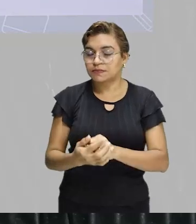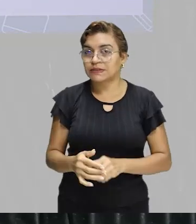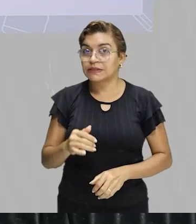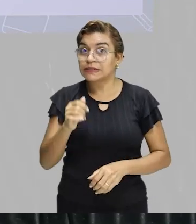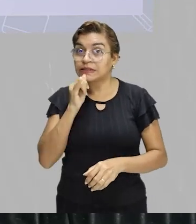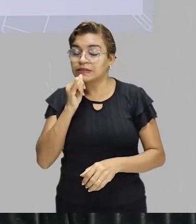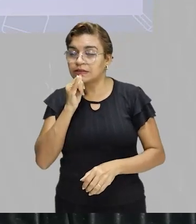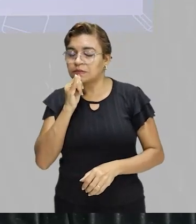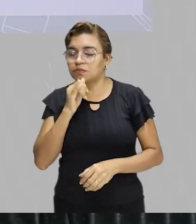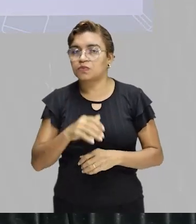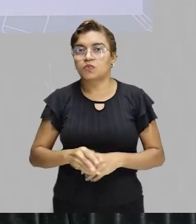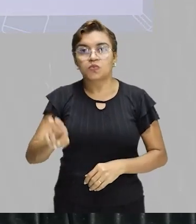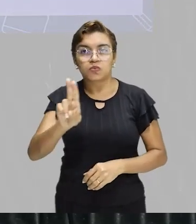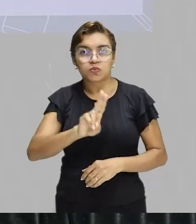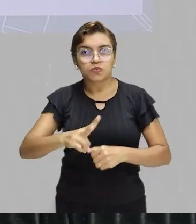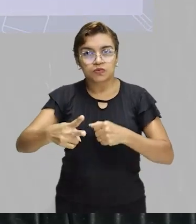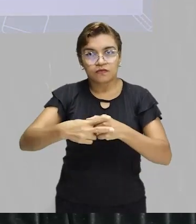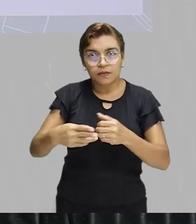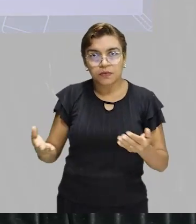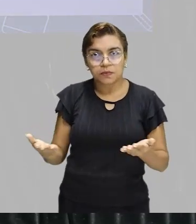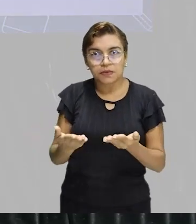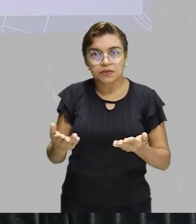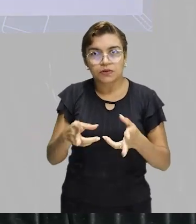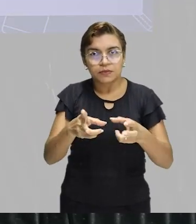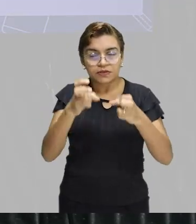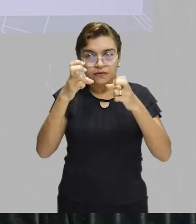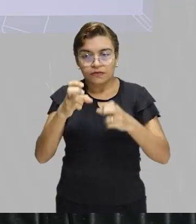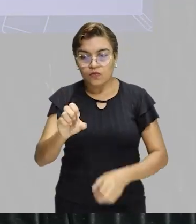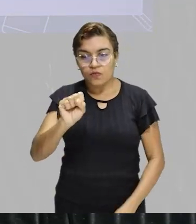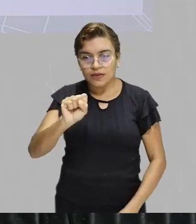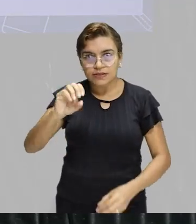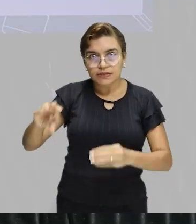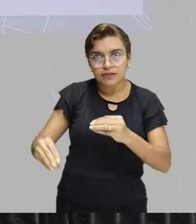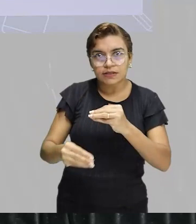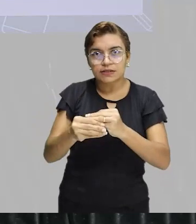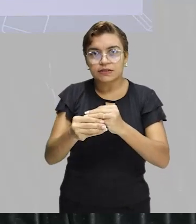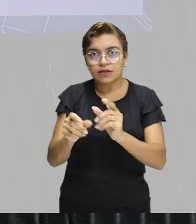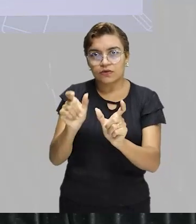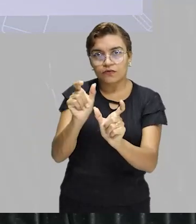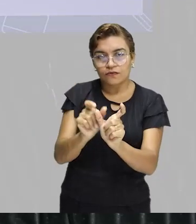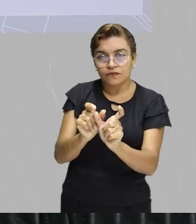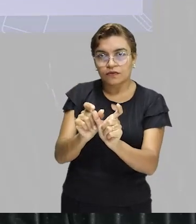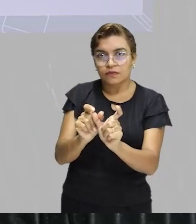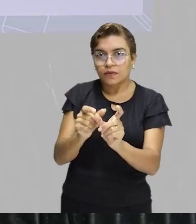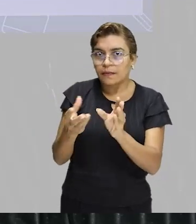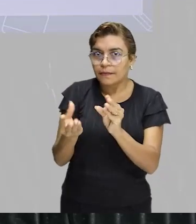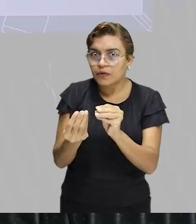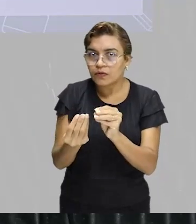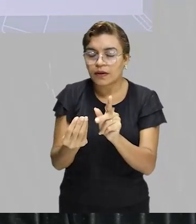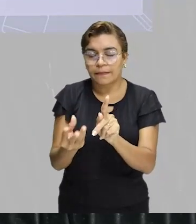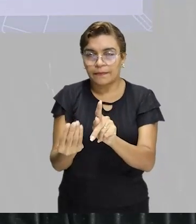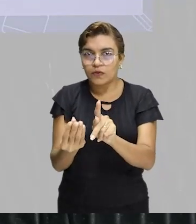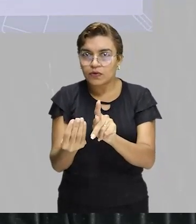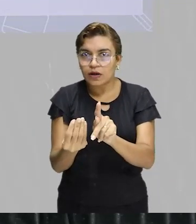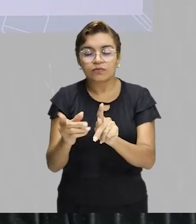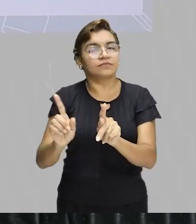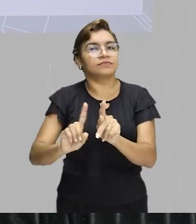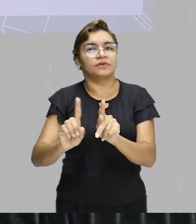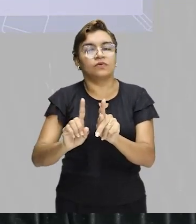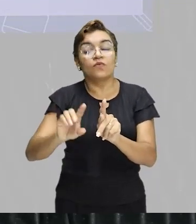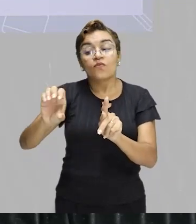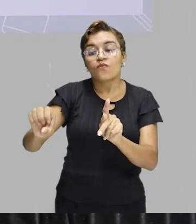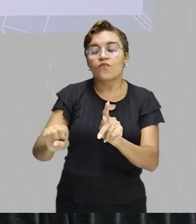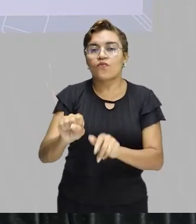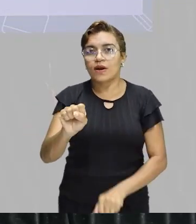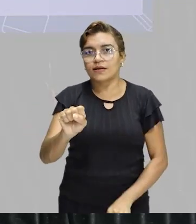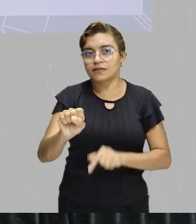de verbo no presente e nós observamos esse Szinho no final, não é plural. Tá? O S serve para expressar